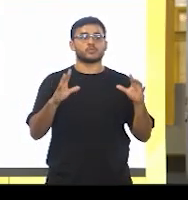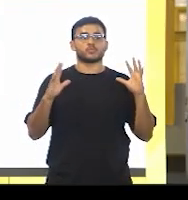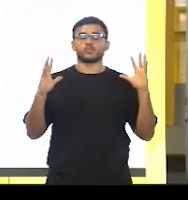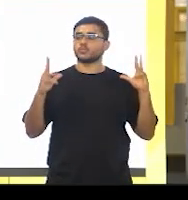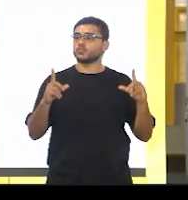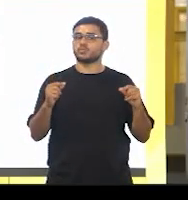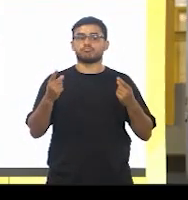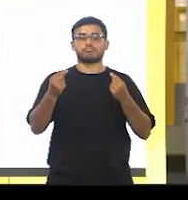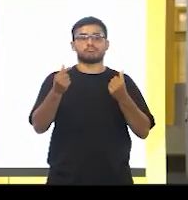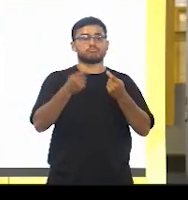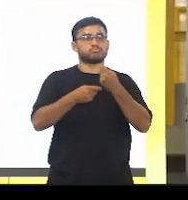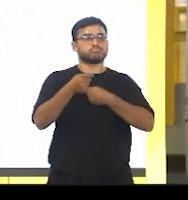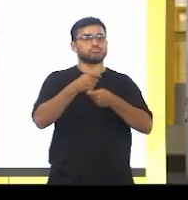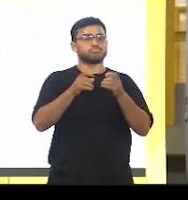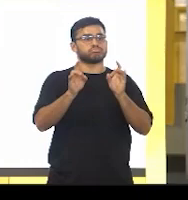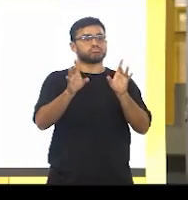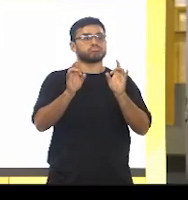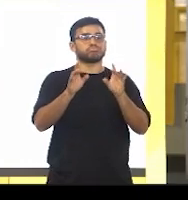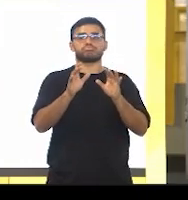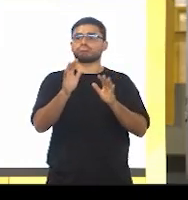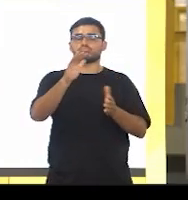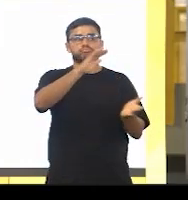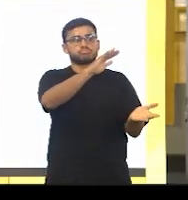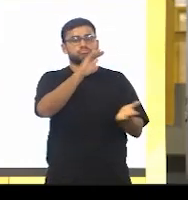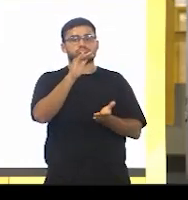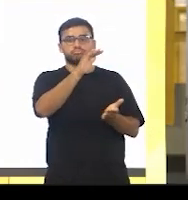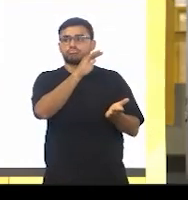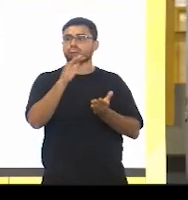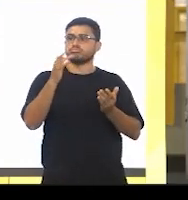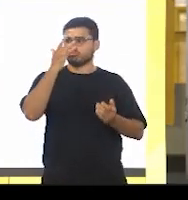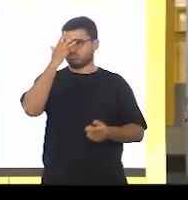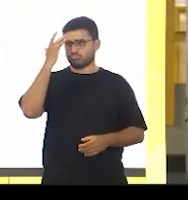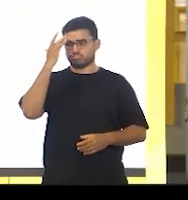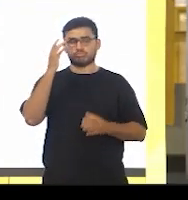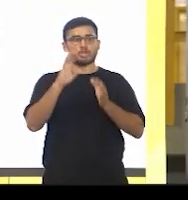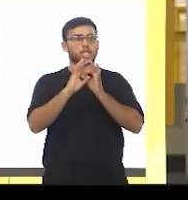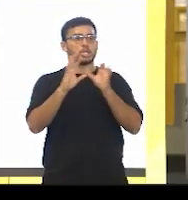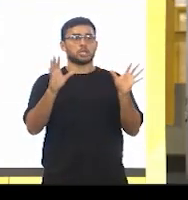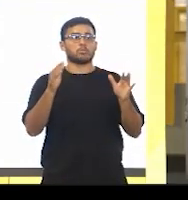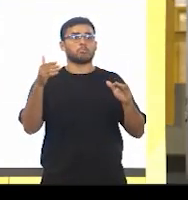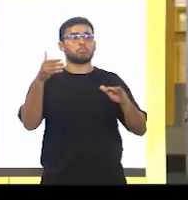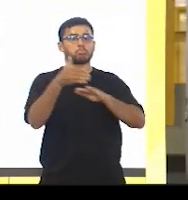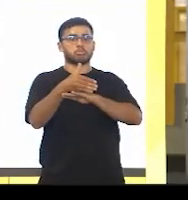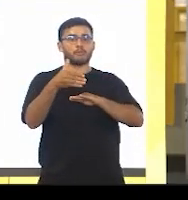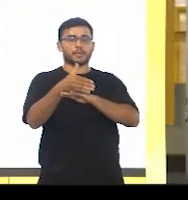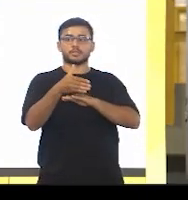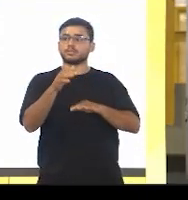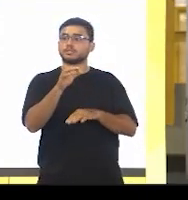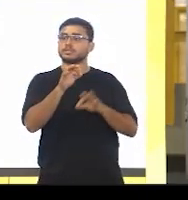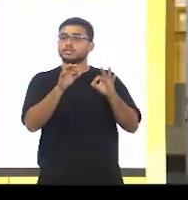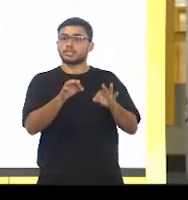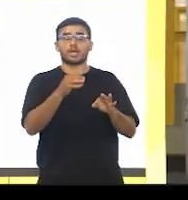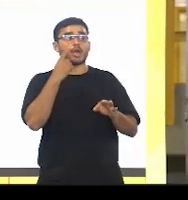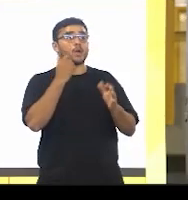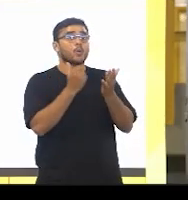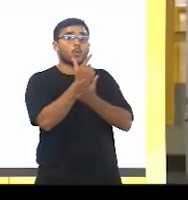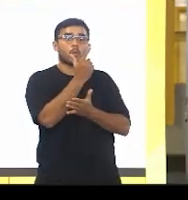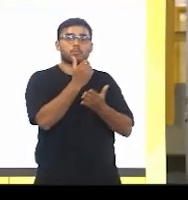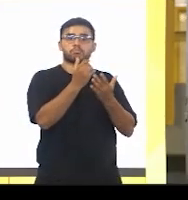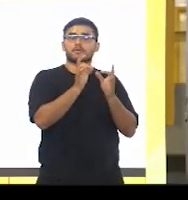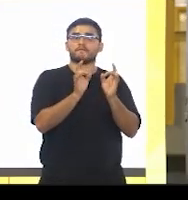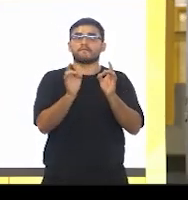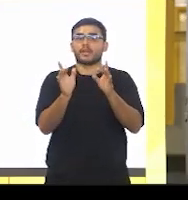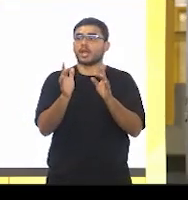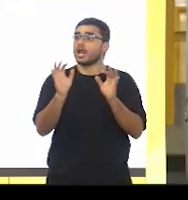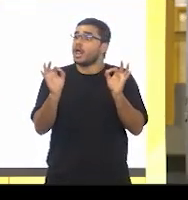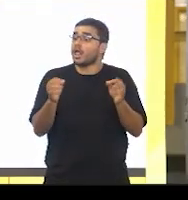Livre circulação de pessoas, mercadorias e serviços. Livre circulação de pessoas, mercadorias